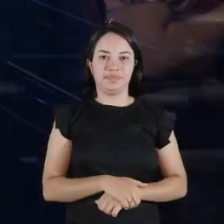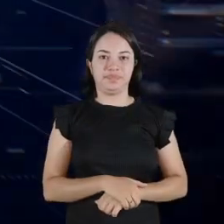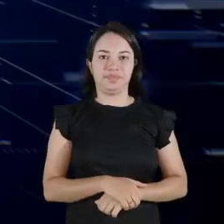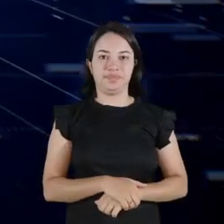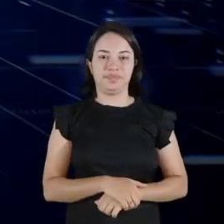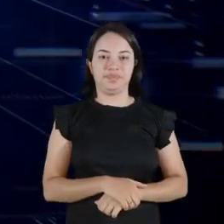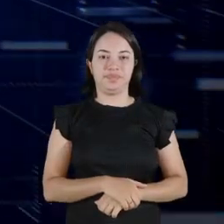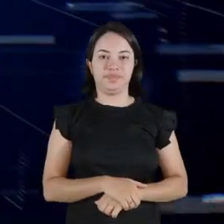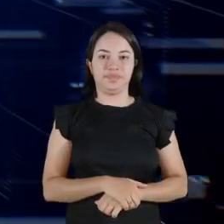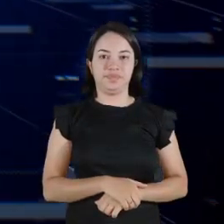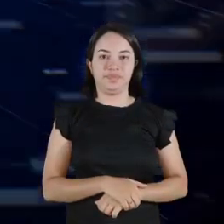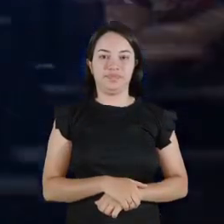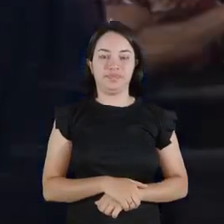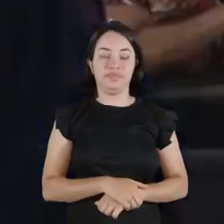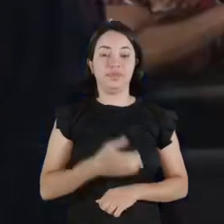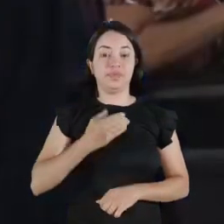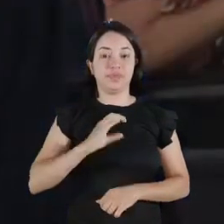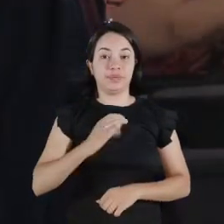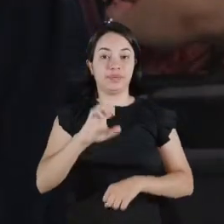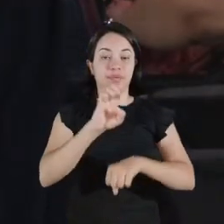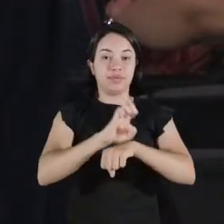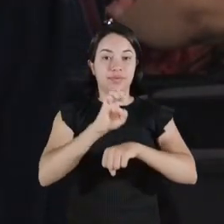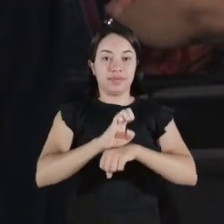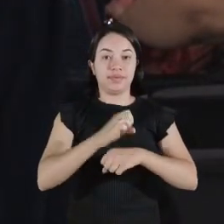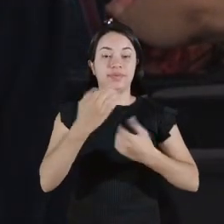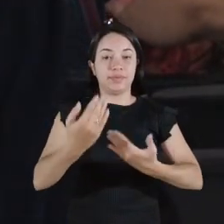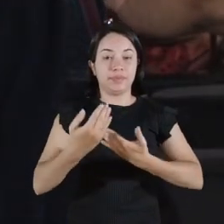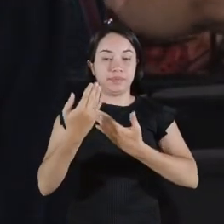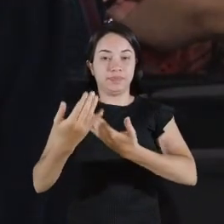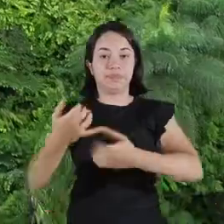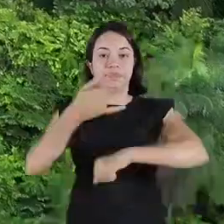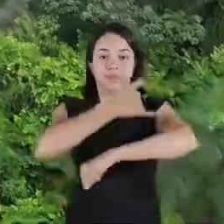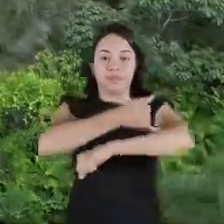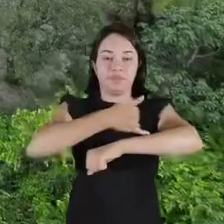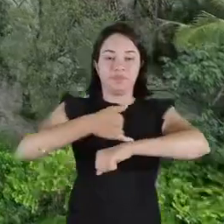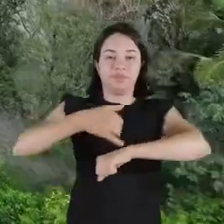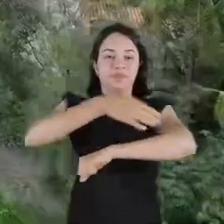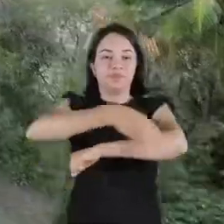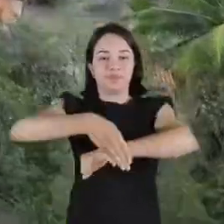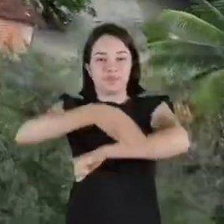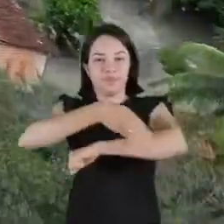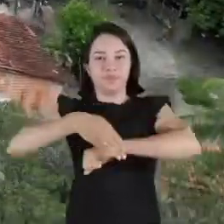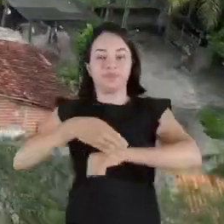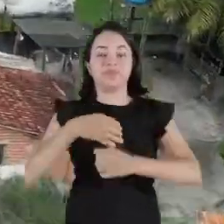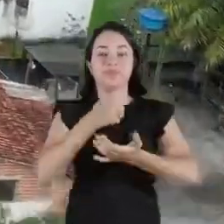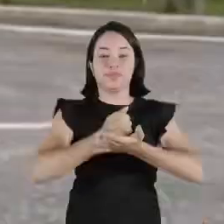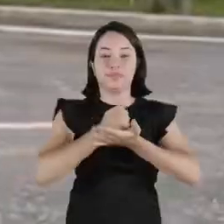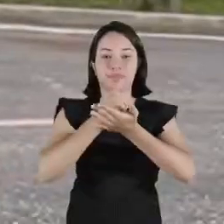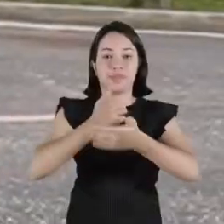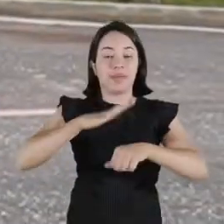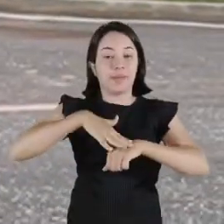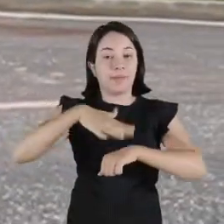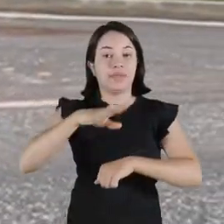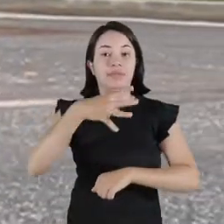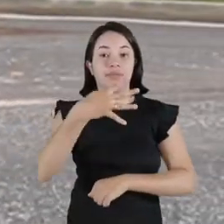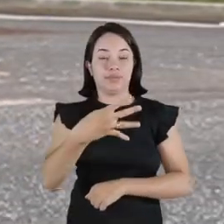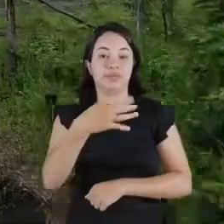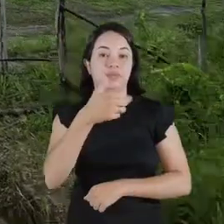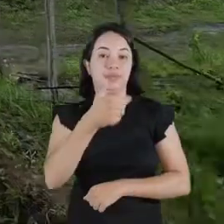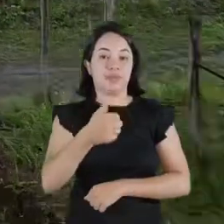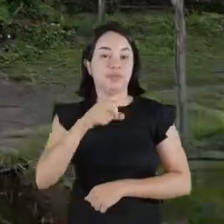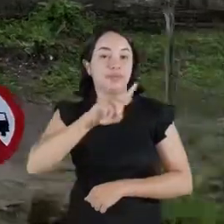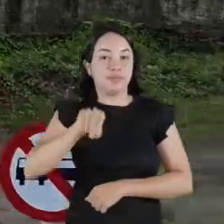destaques. Em Curuçá, Estado entrega a pavimentação da vicinal Caratateua e beneficia mais